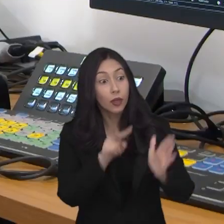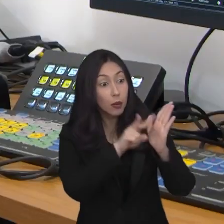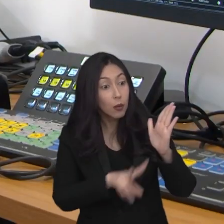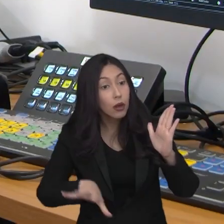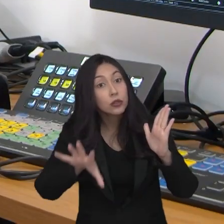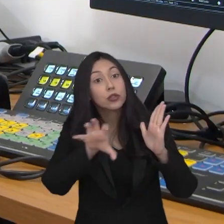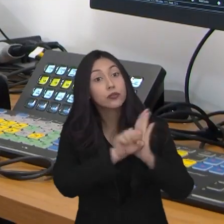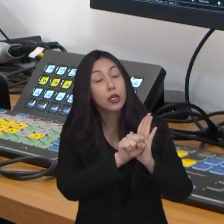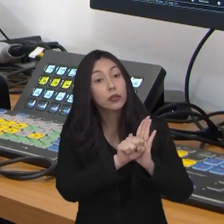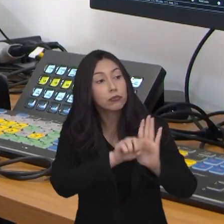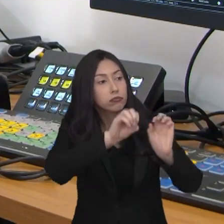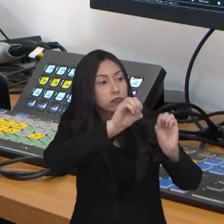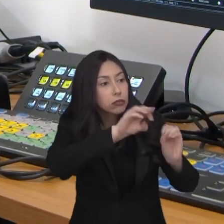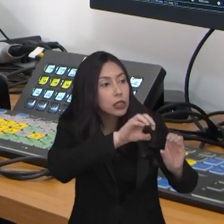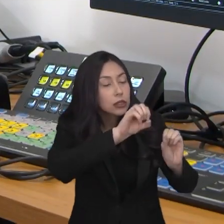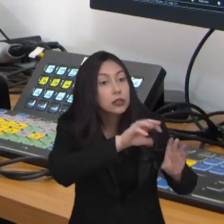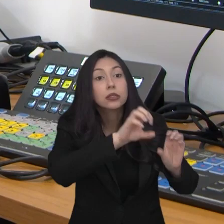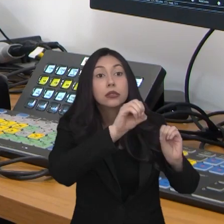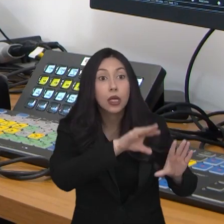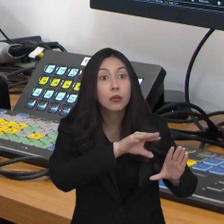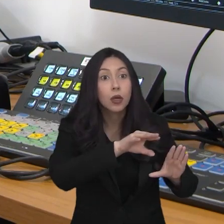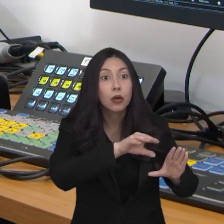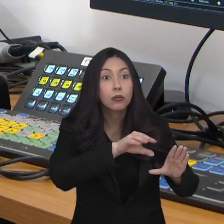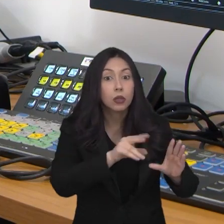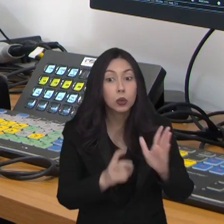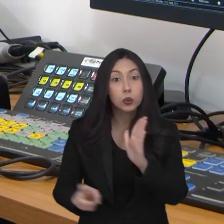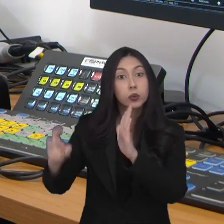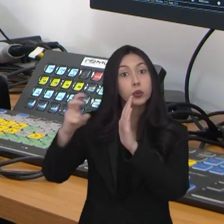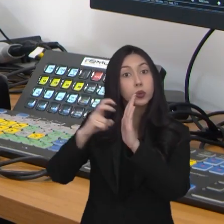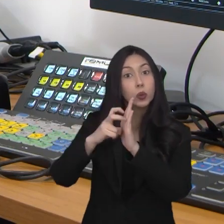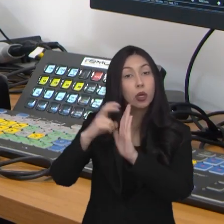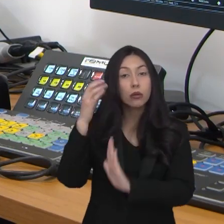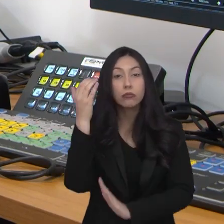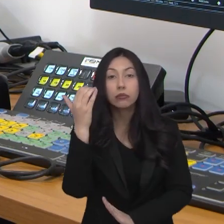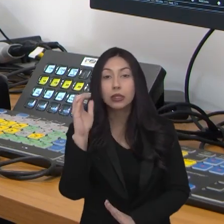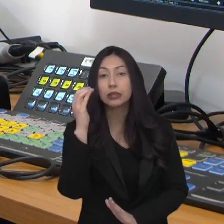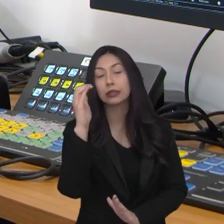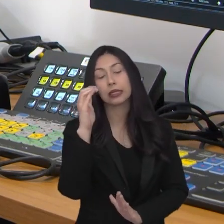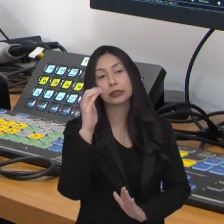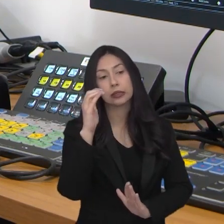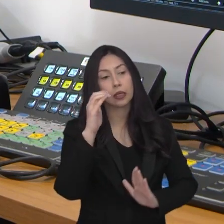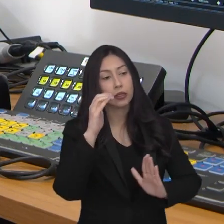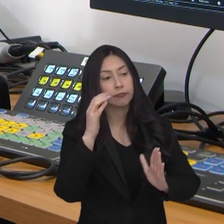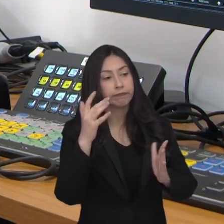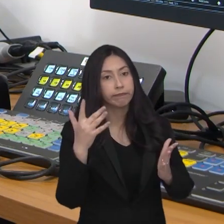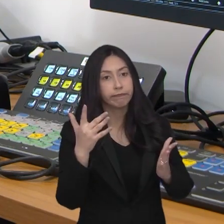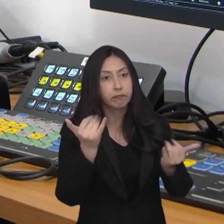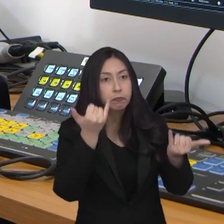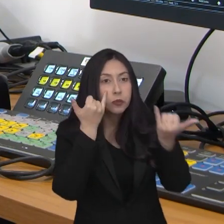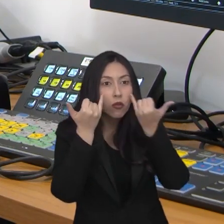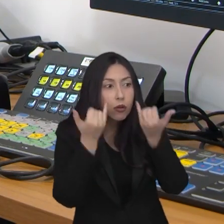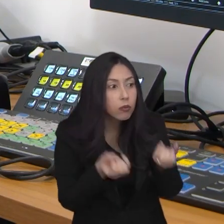É através do audiovisual que nós ensinamos, né? Que nós levamos educação, cultura, ciência,